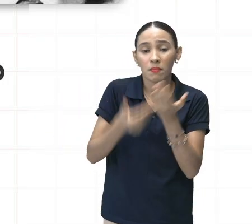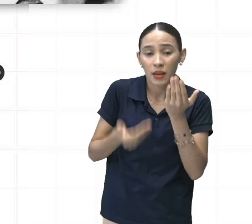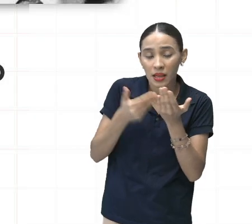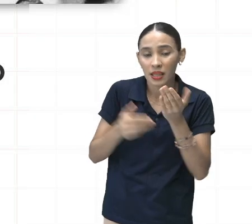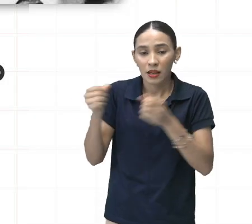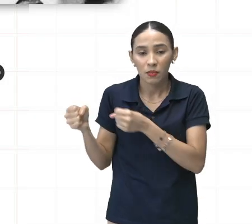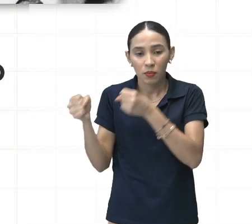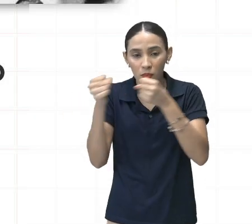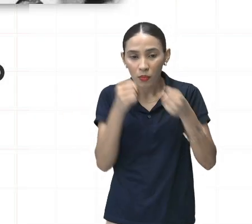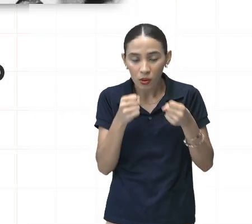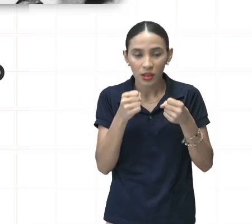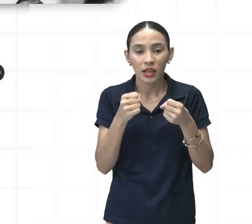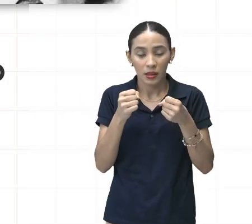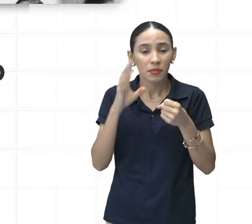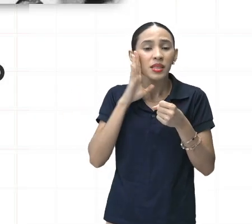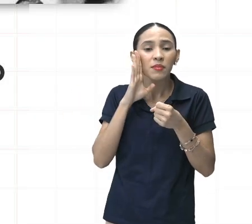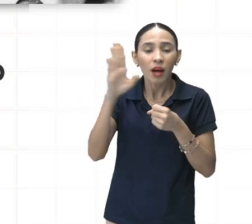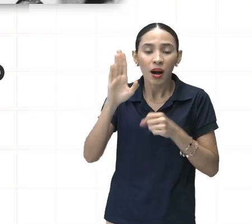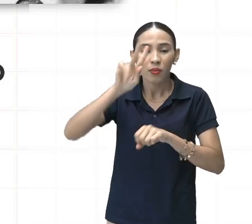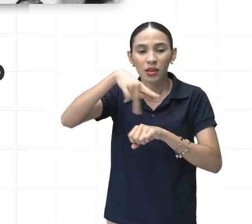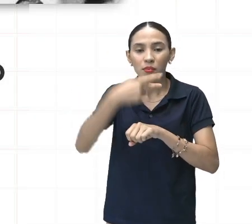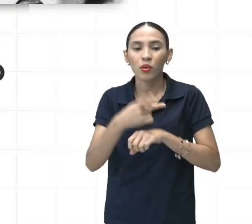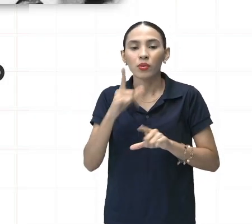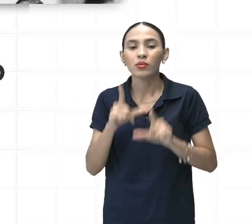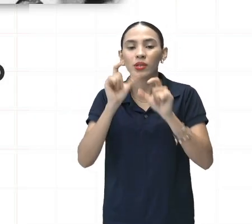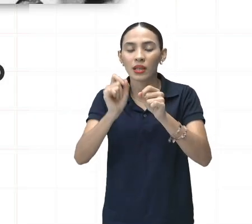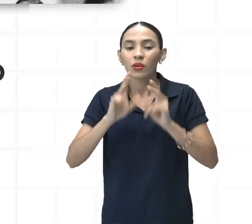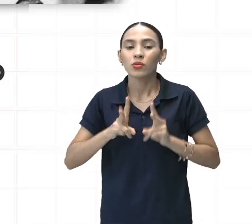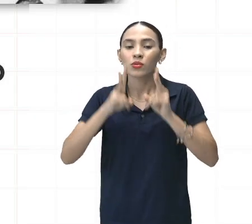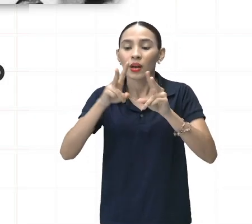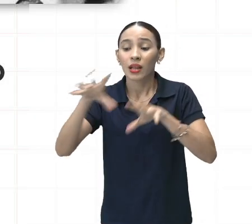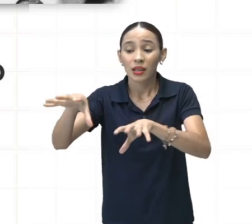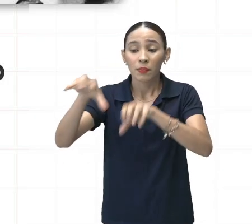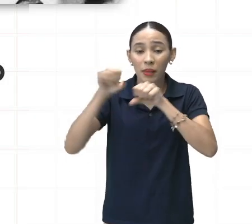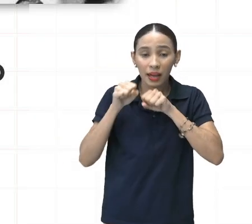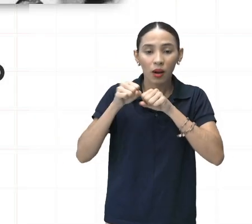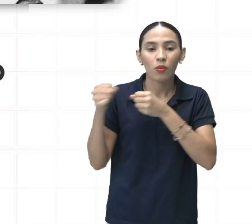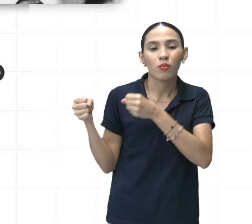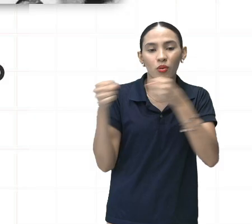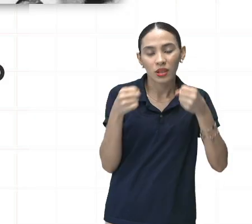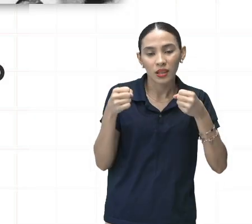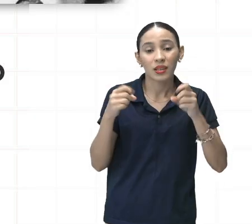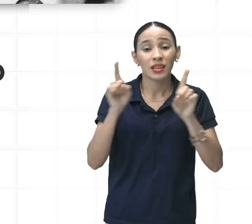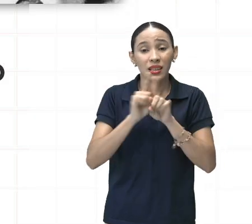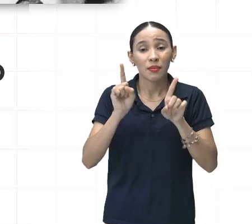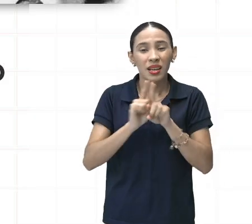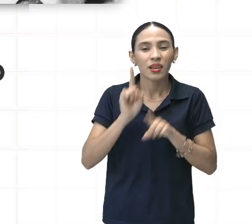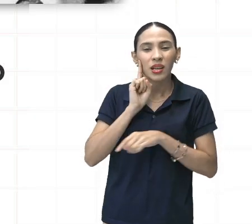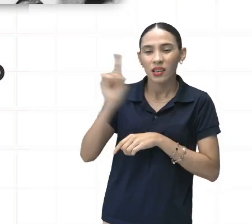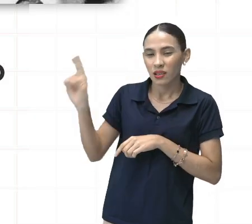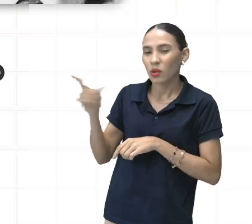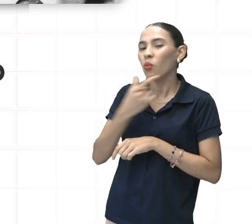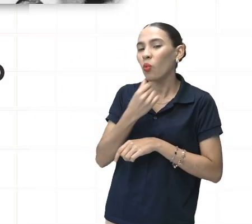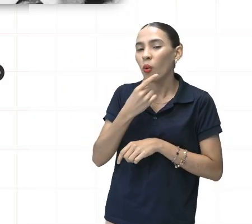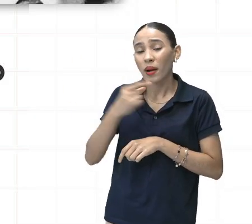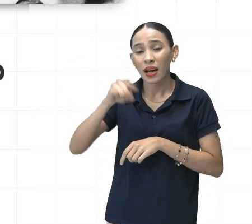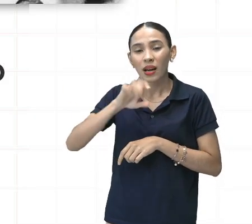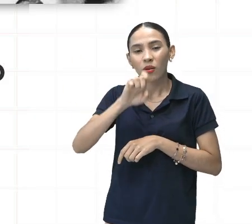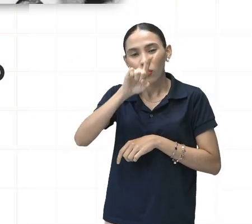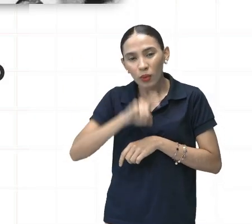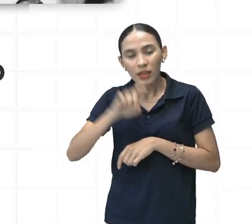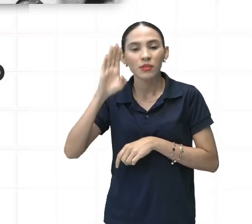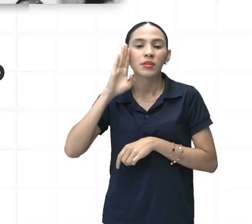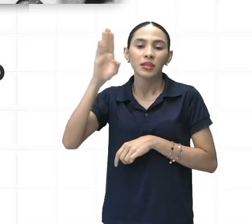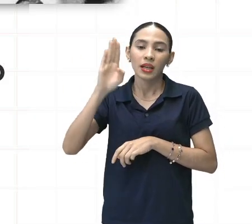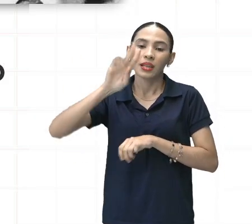poder central e, posteriormente tomar o poder. Inclusive, o próprio Luiz Carlos Prestes ele era um ex-tenente que,